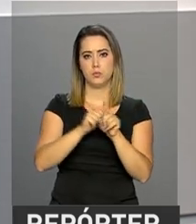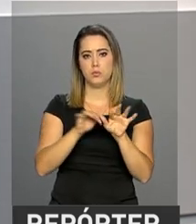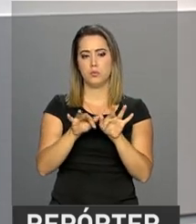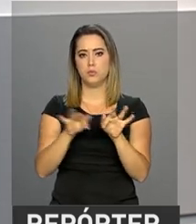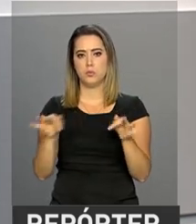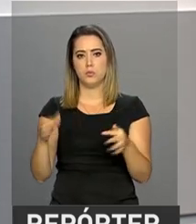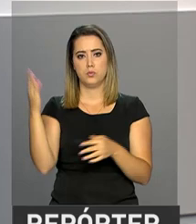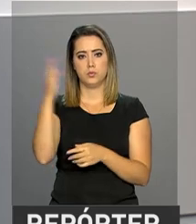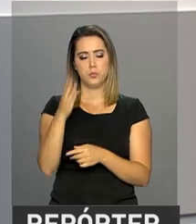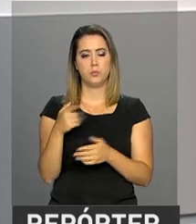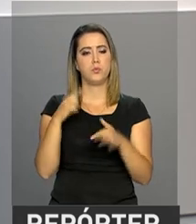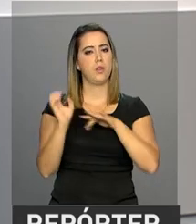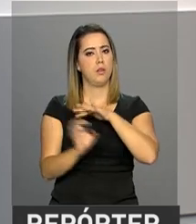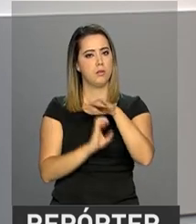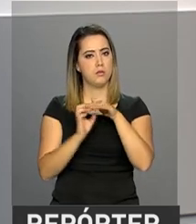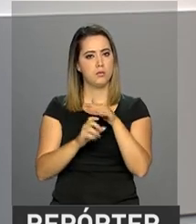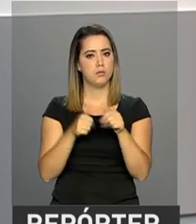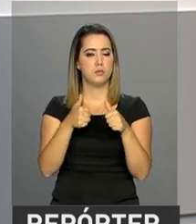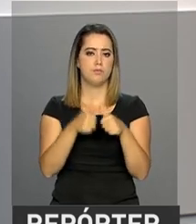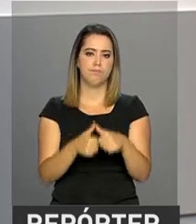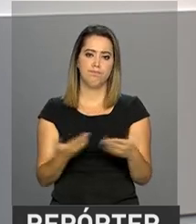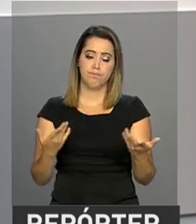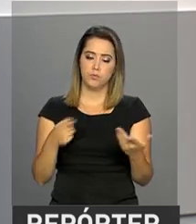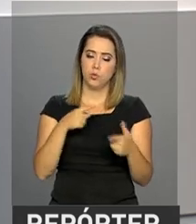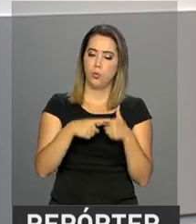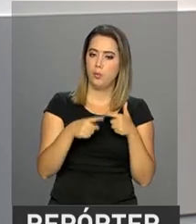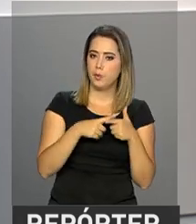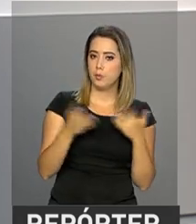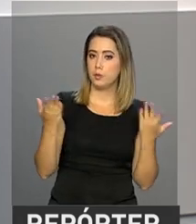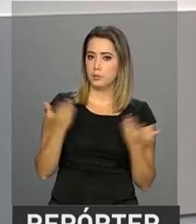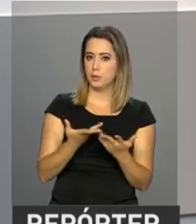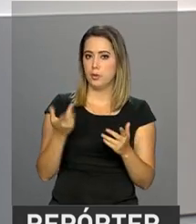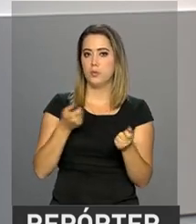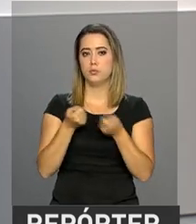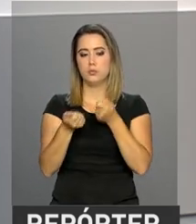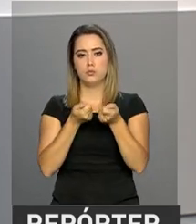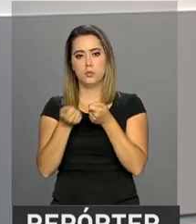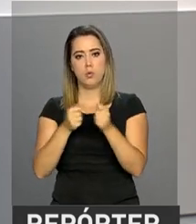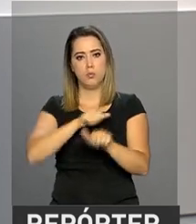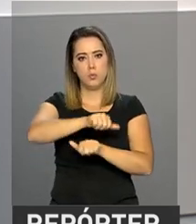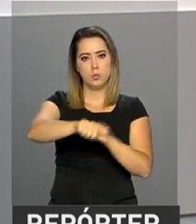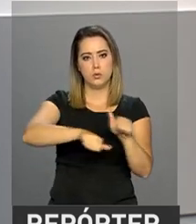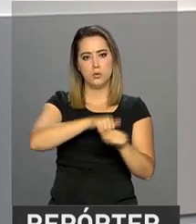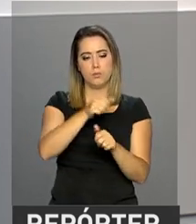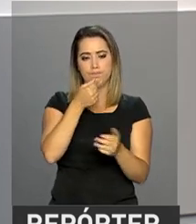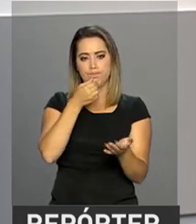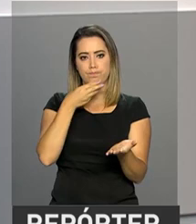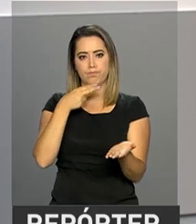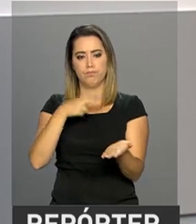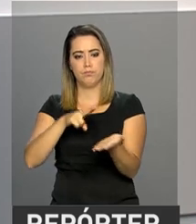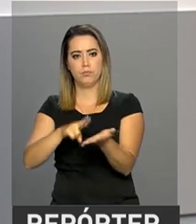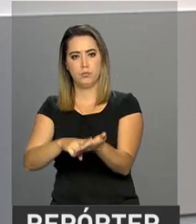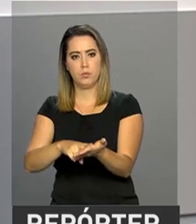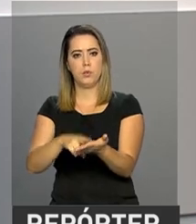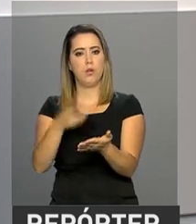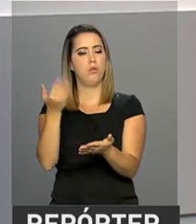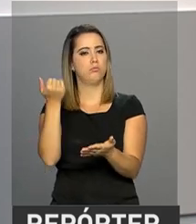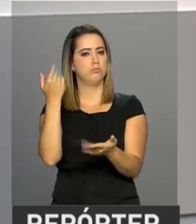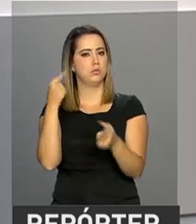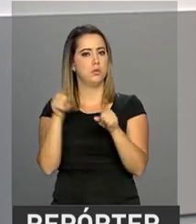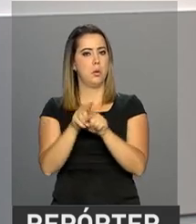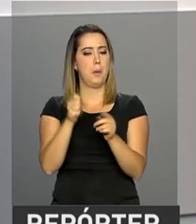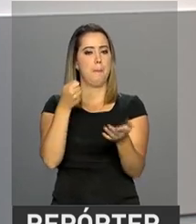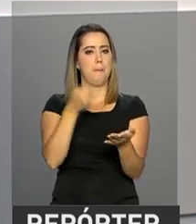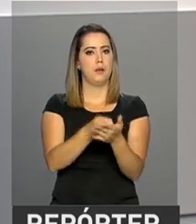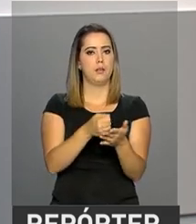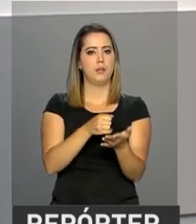nacional as empresas que ficaram na malha por esse motivo agora terão de retificar as declarações anteriores e pagar o